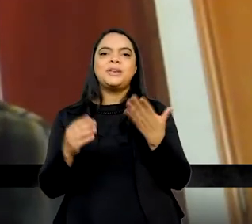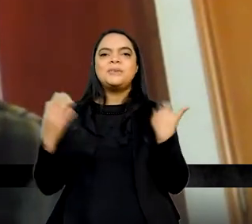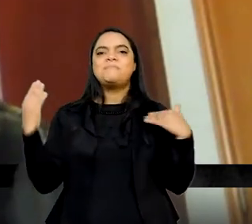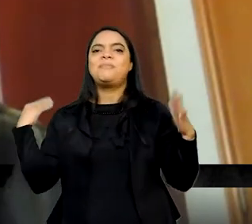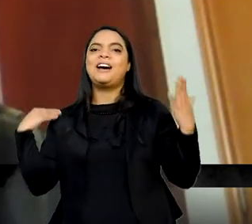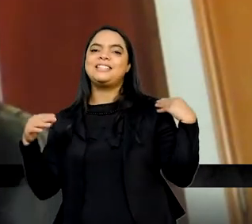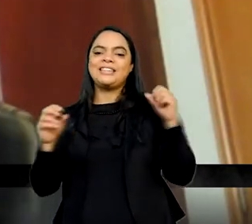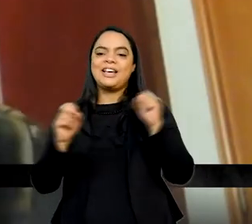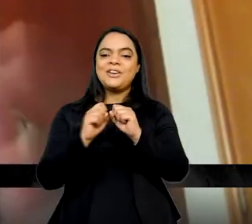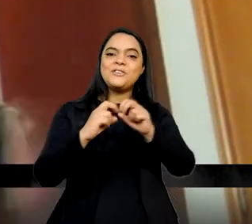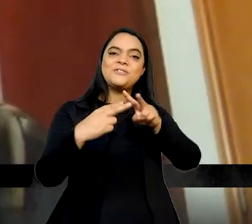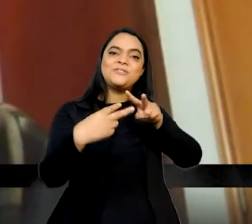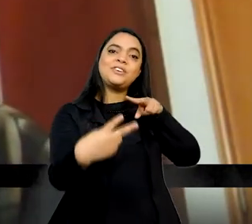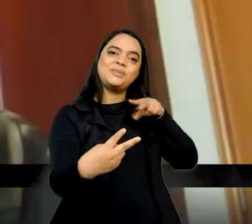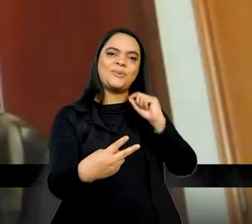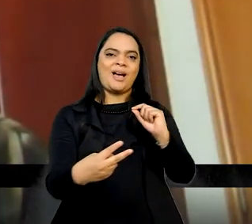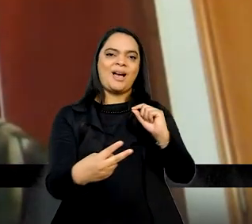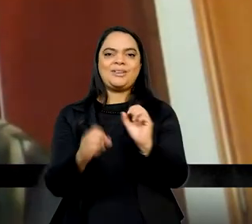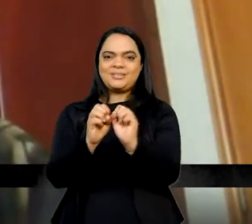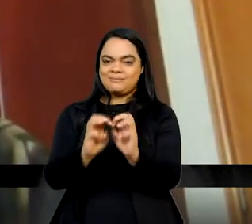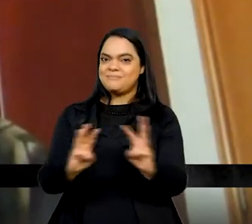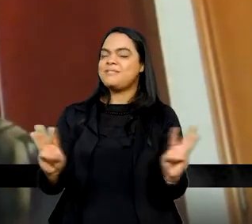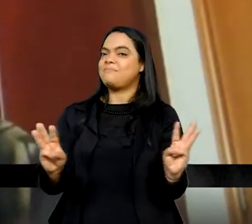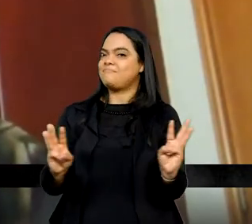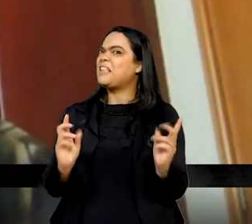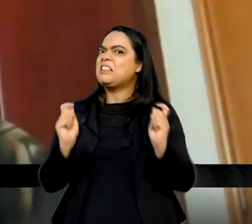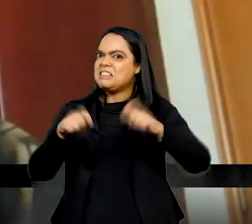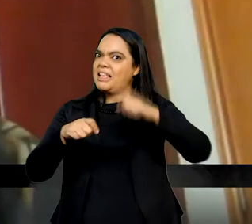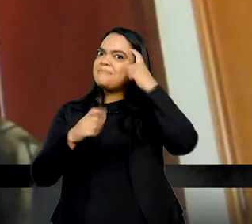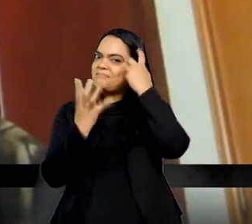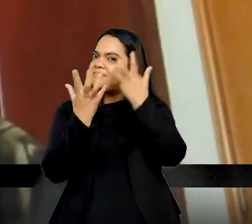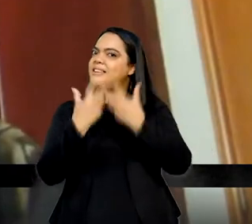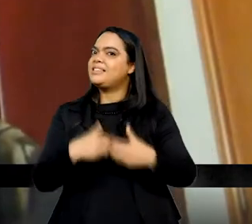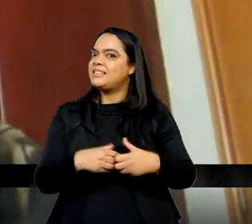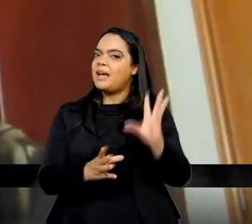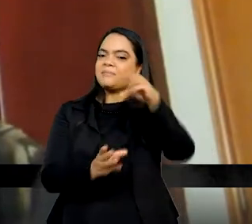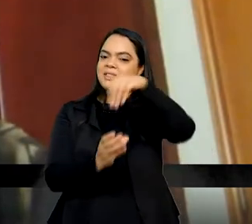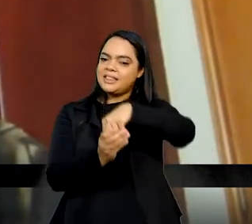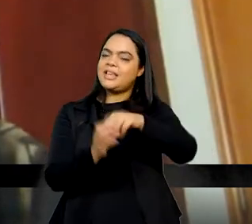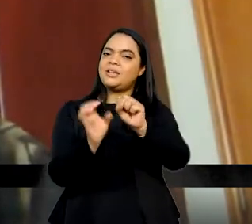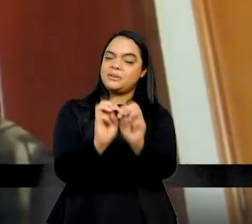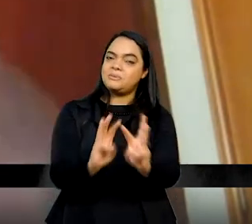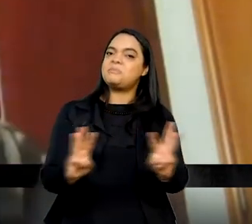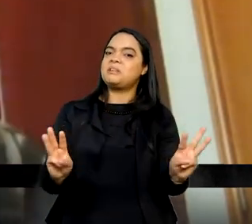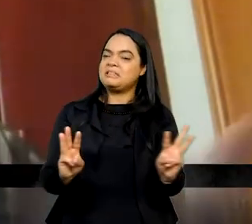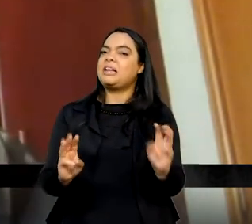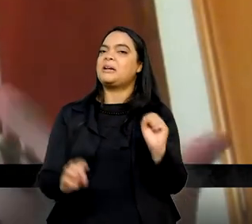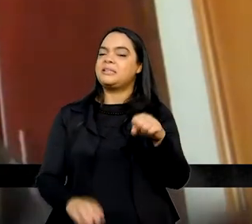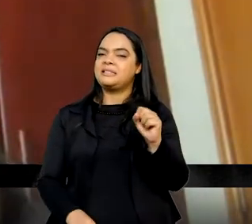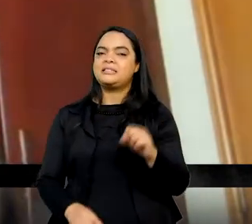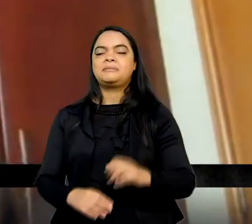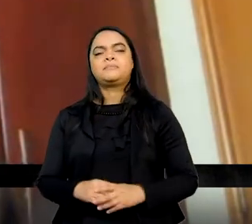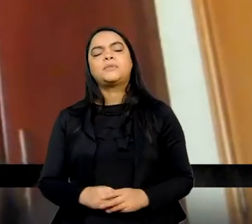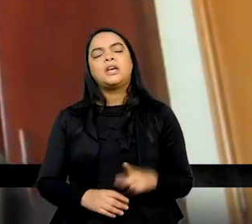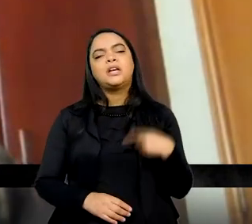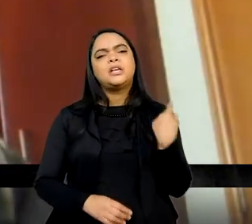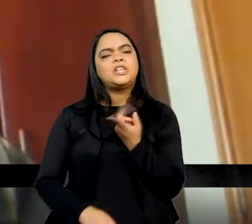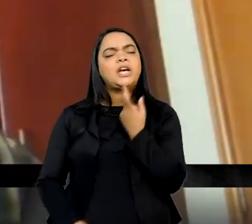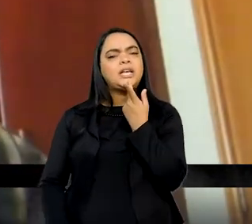Eu acho que dá para a gente pensar nessas experiências para dentro do portal, como a Laís falou. Quando a gente fala,